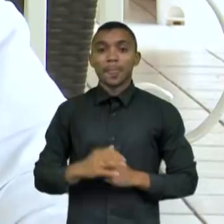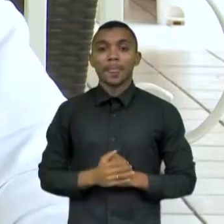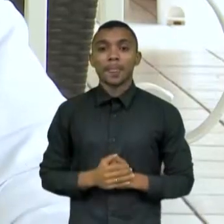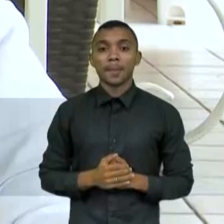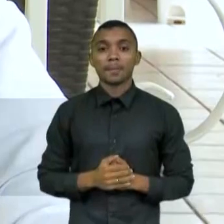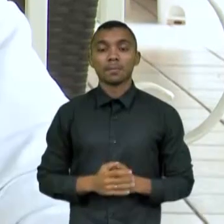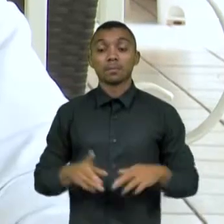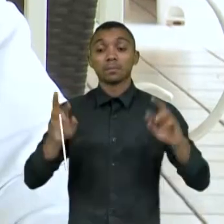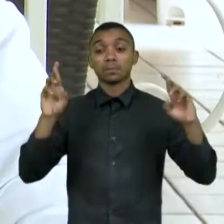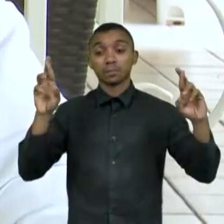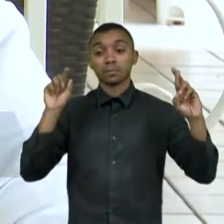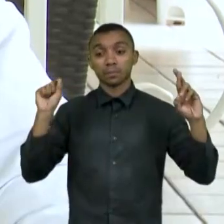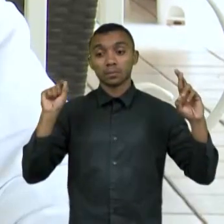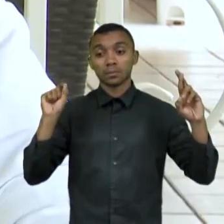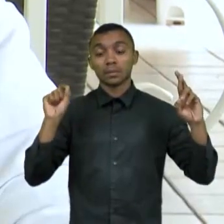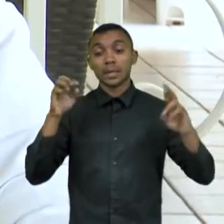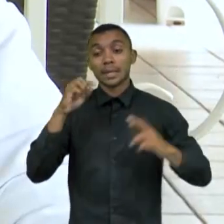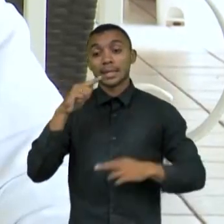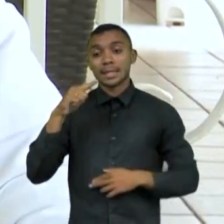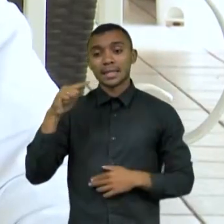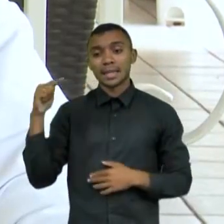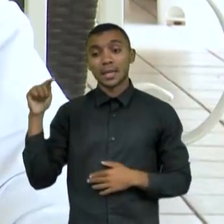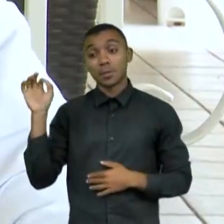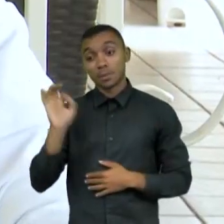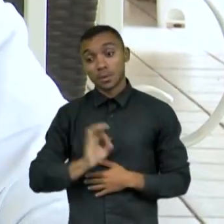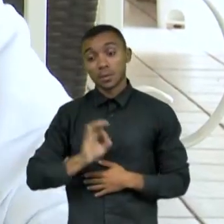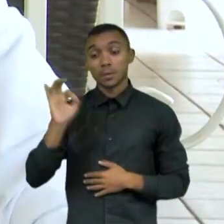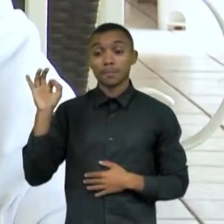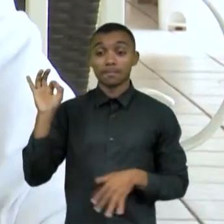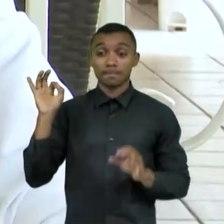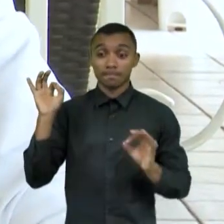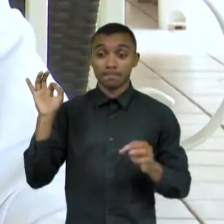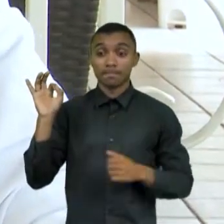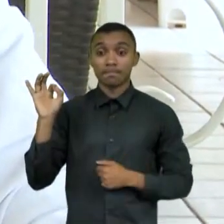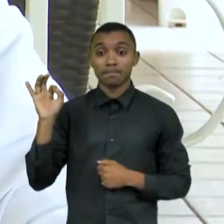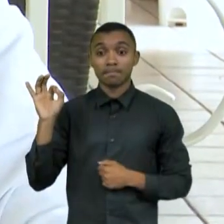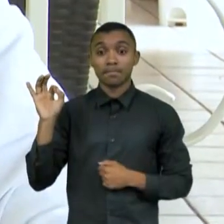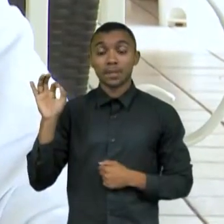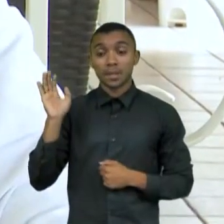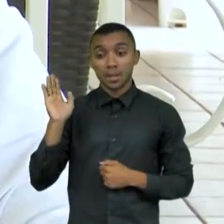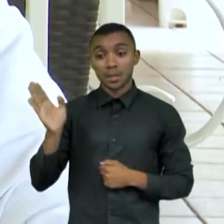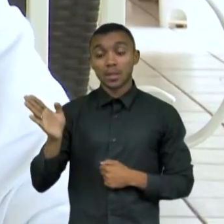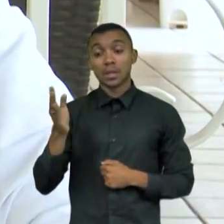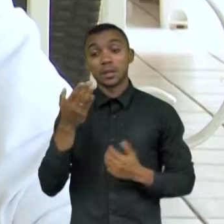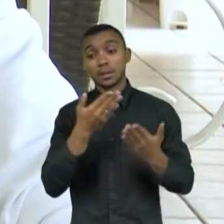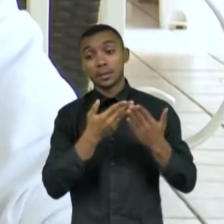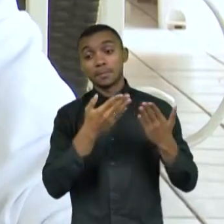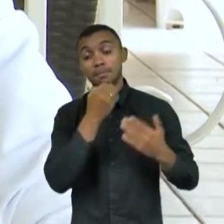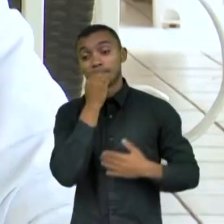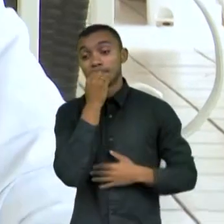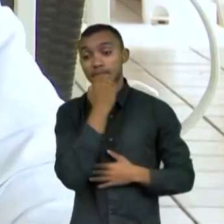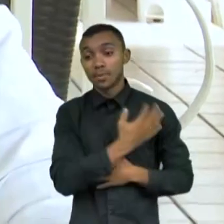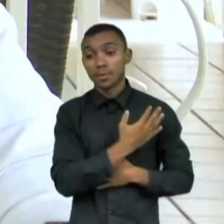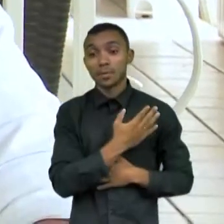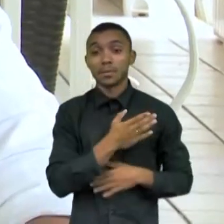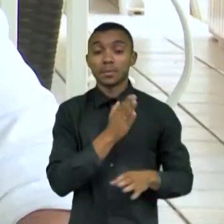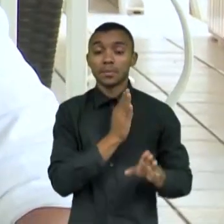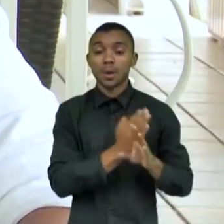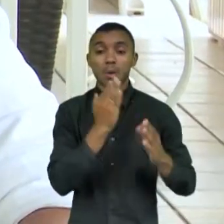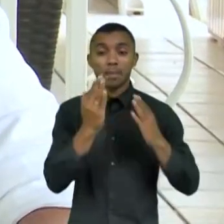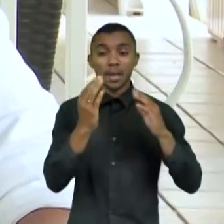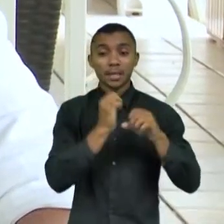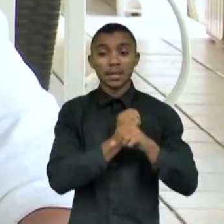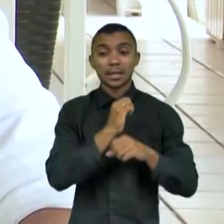expectativa atual é algo em torno de 77%, que já são números muito semelhantes aos números de